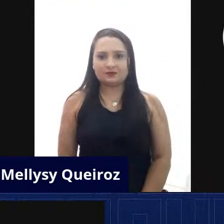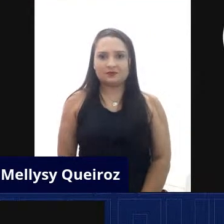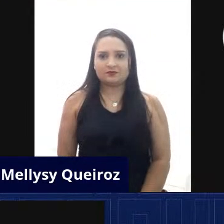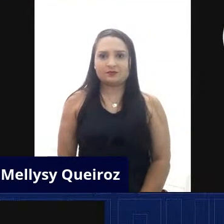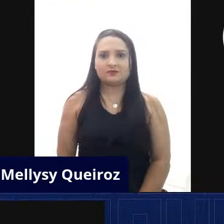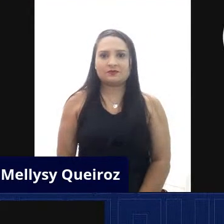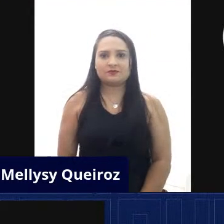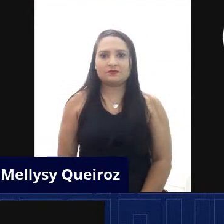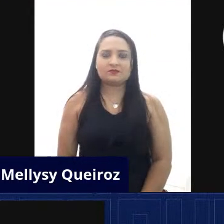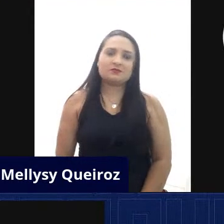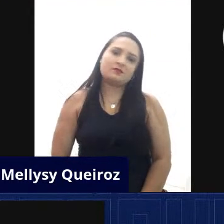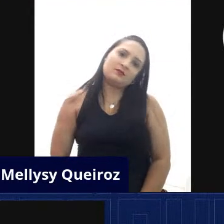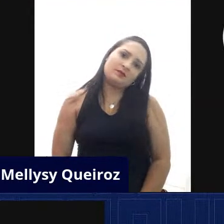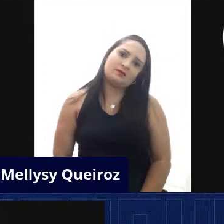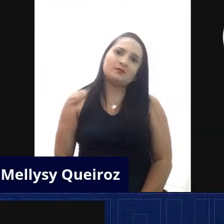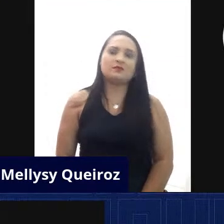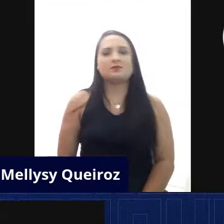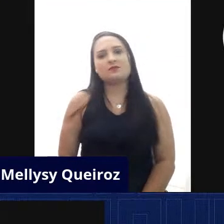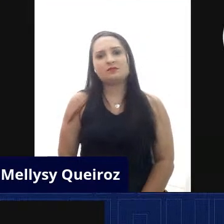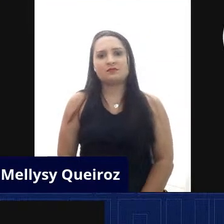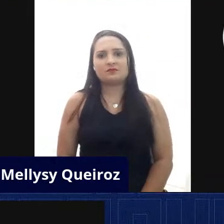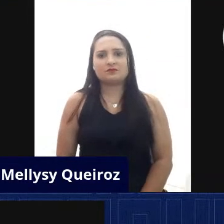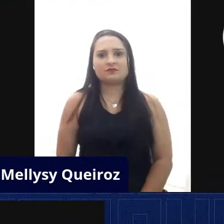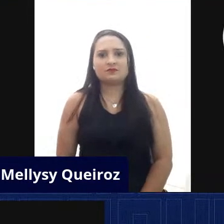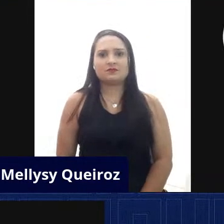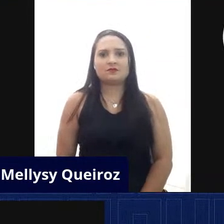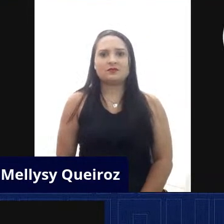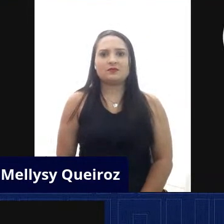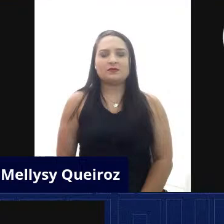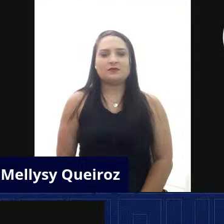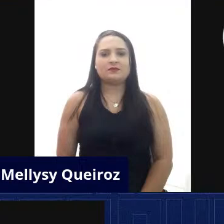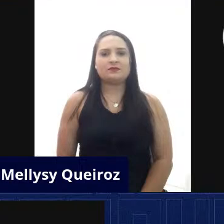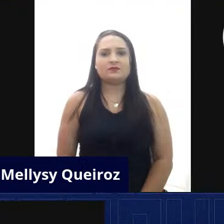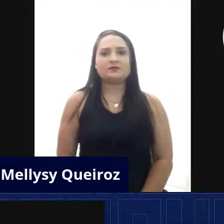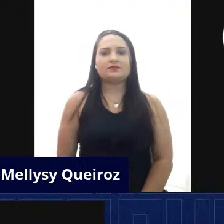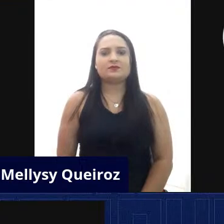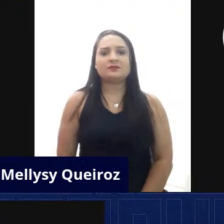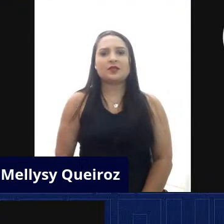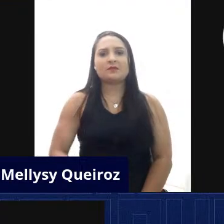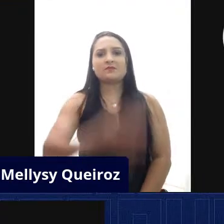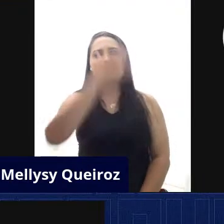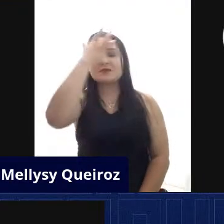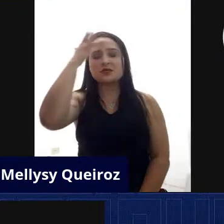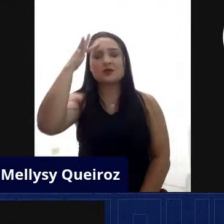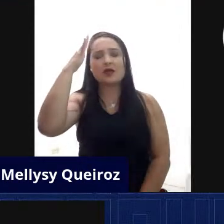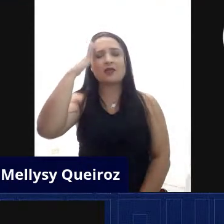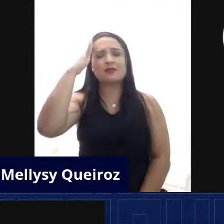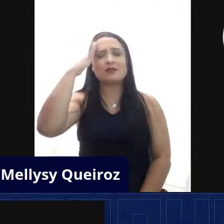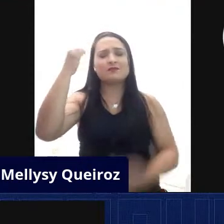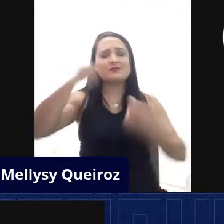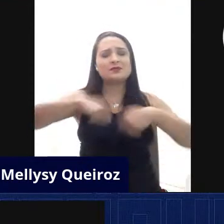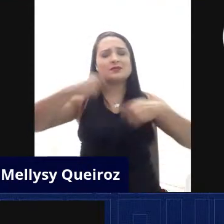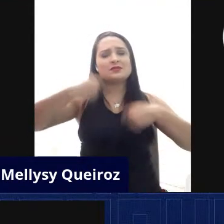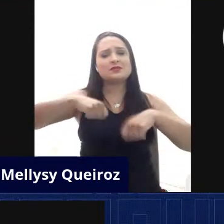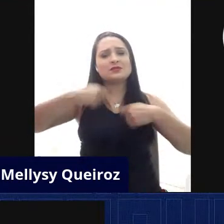Trabalho doméstico que a gente fica, assim, cansado, né, que essa campanha consiga ajudar, né, nesse momento, né, das pessoas terem mais consciência, conseguir ajudar as